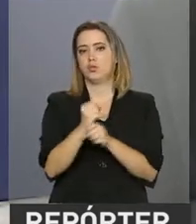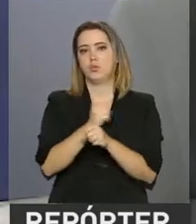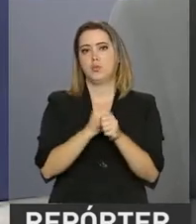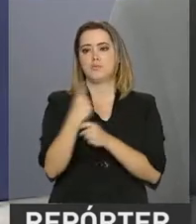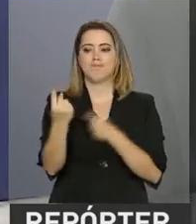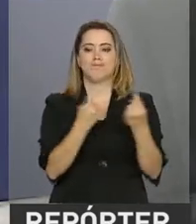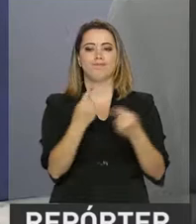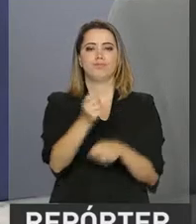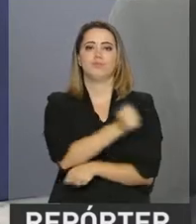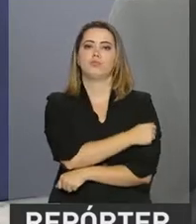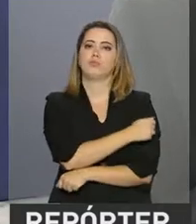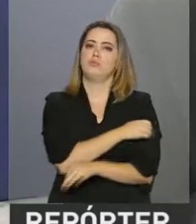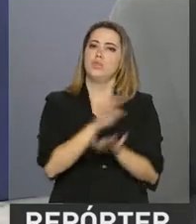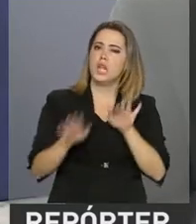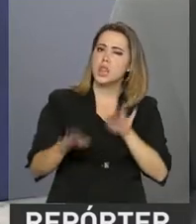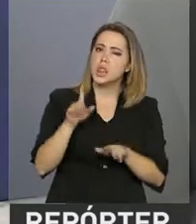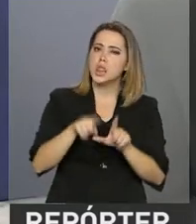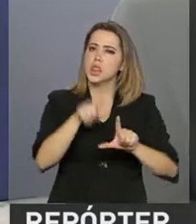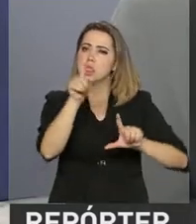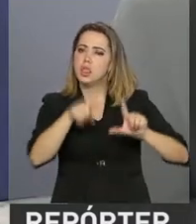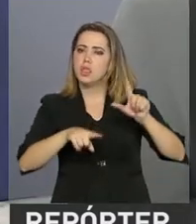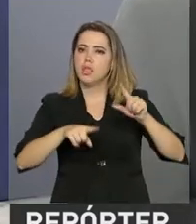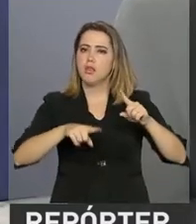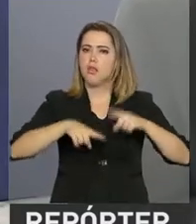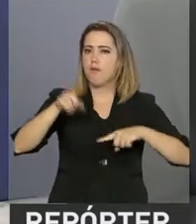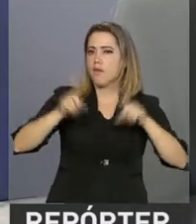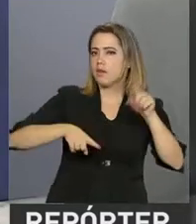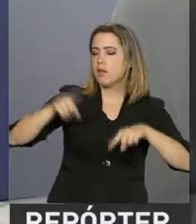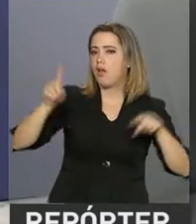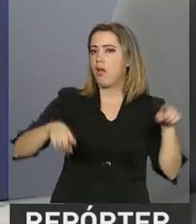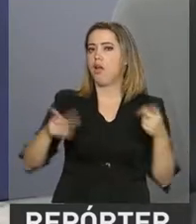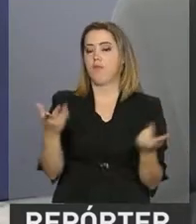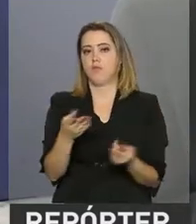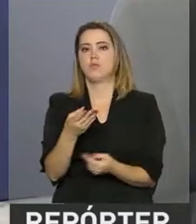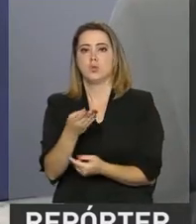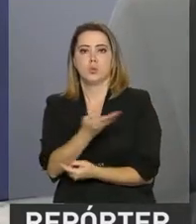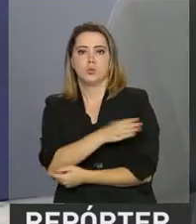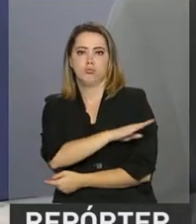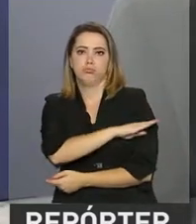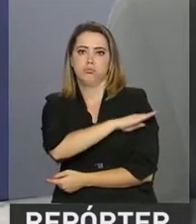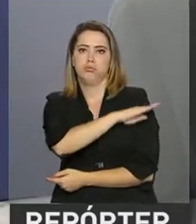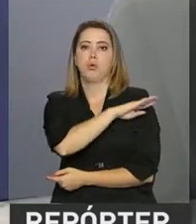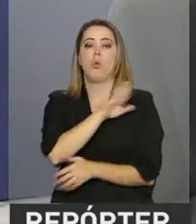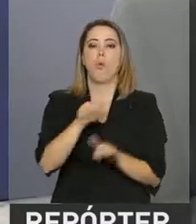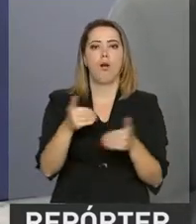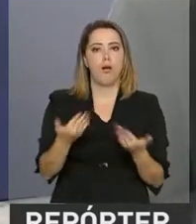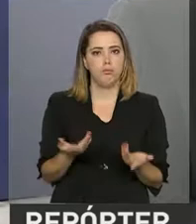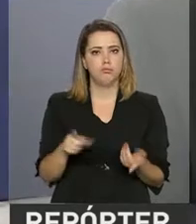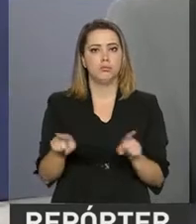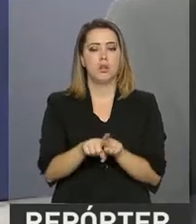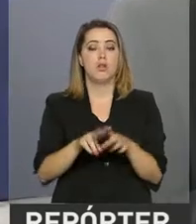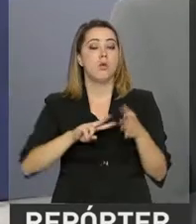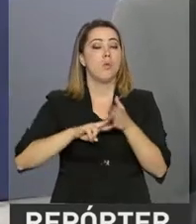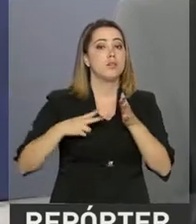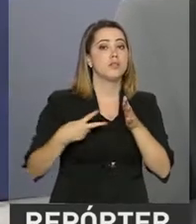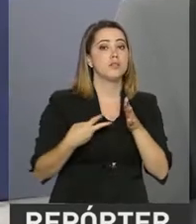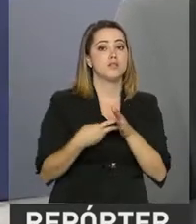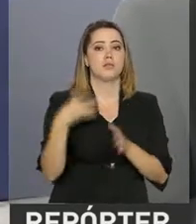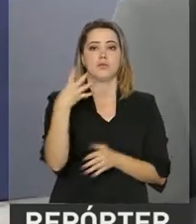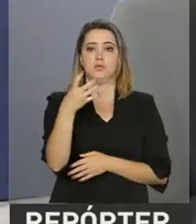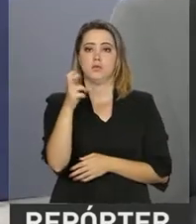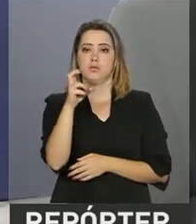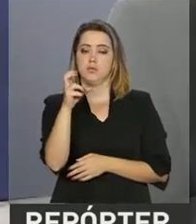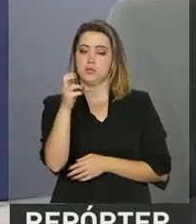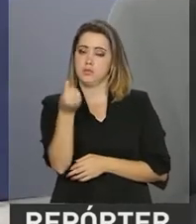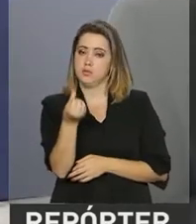estudantes dependendo da faixa de ensino do aluno e representa 465 milhões de reais a mais